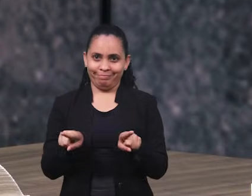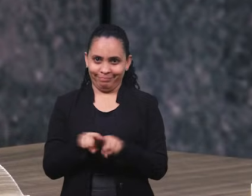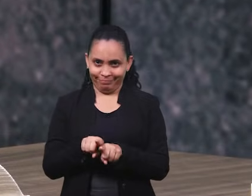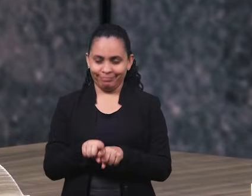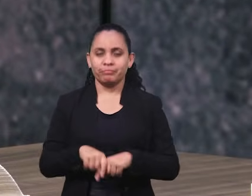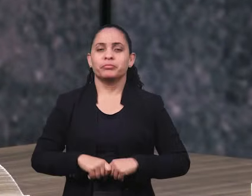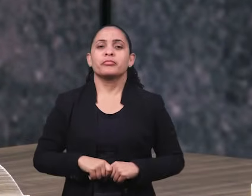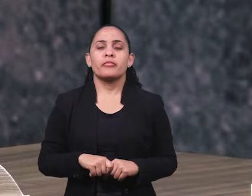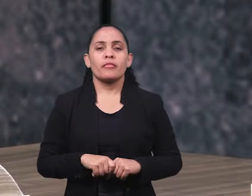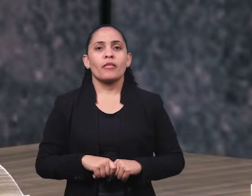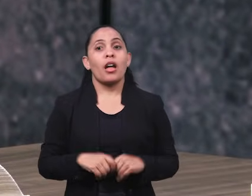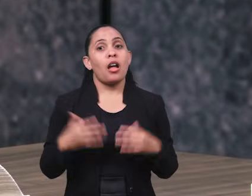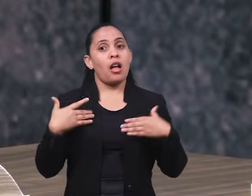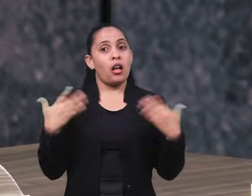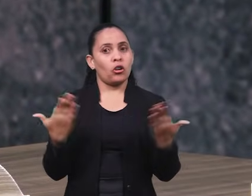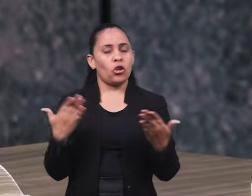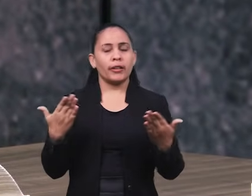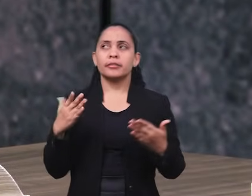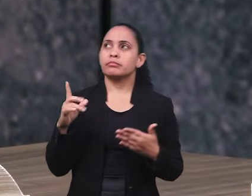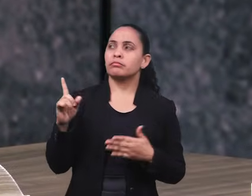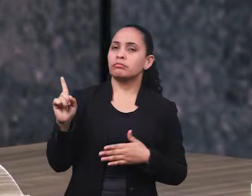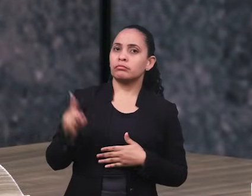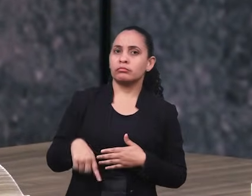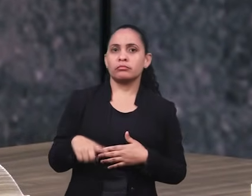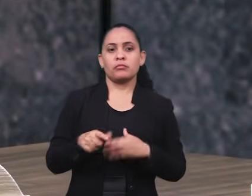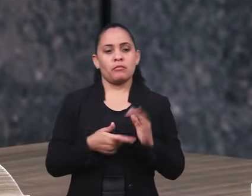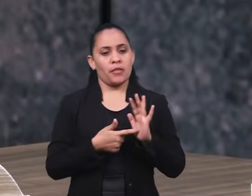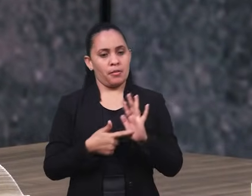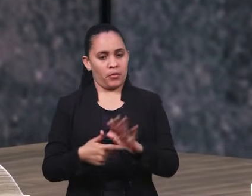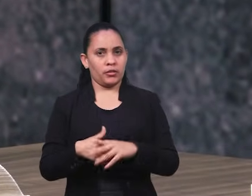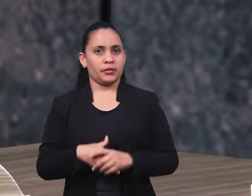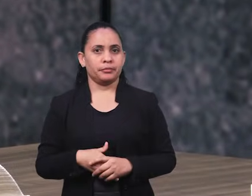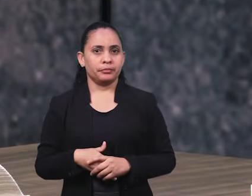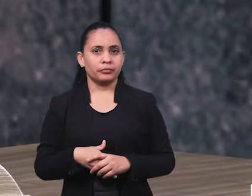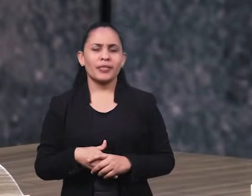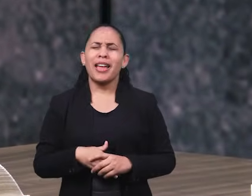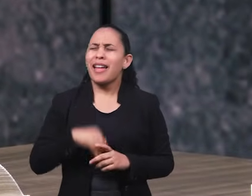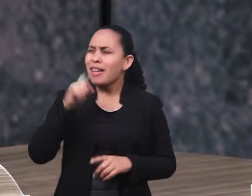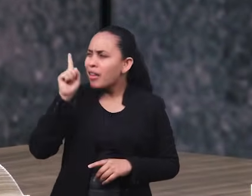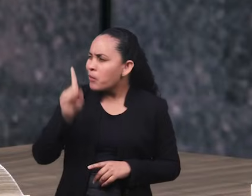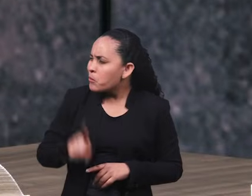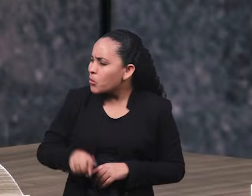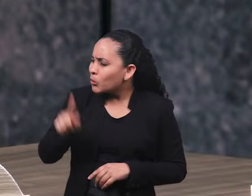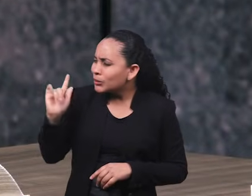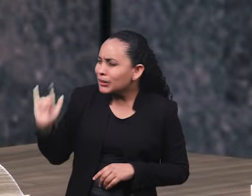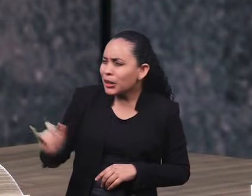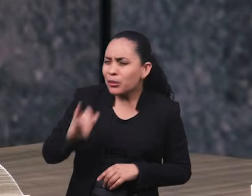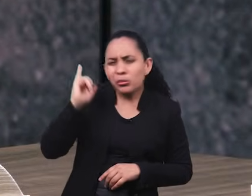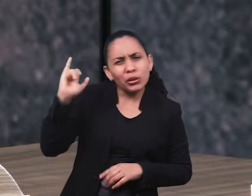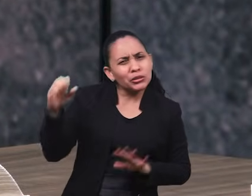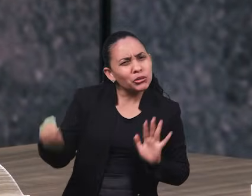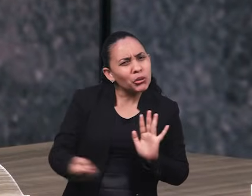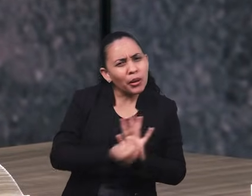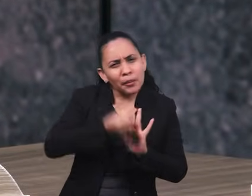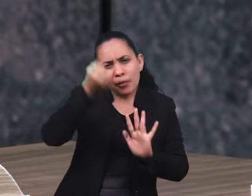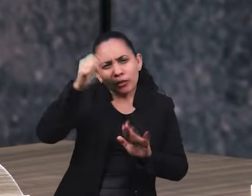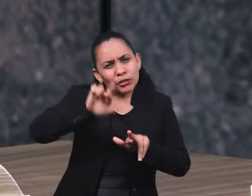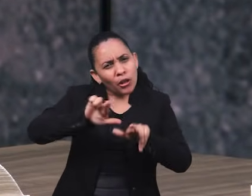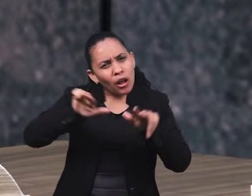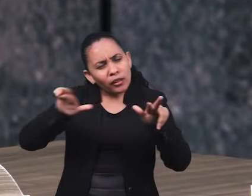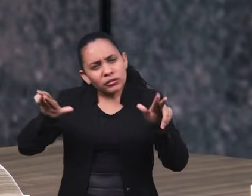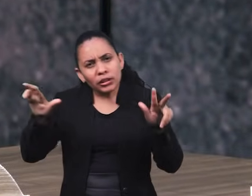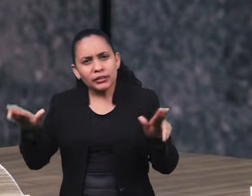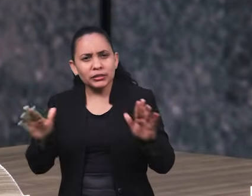da reforma, essa revisão. Agora, um dos fundamentos da reforma, isso é muito importante, vai ter um impacto muito grande sobre